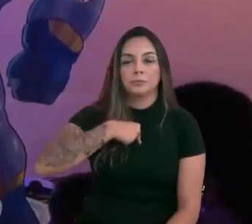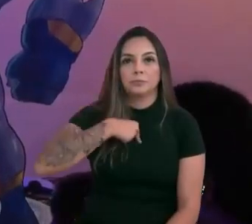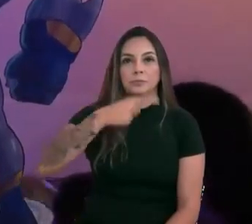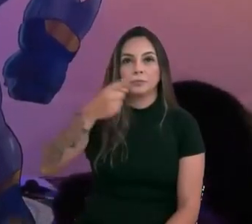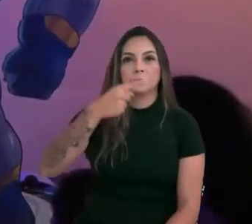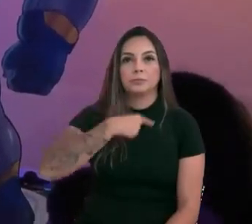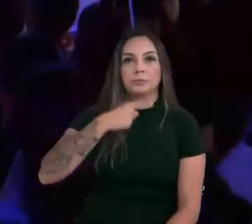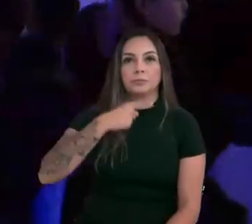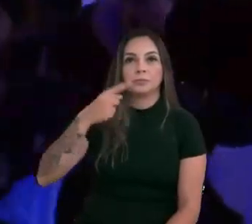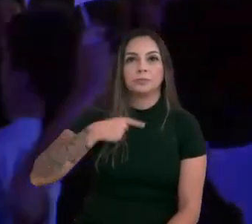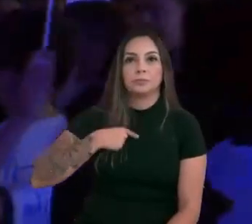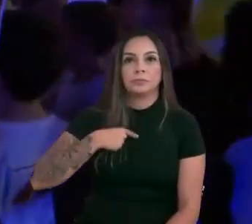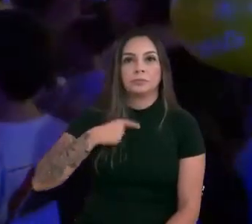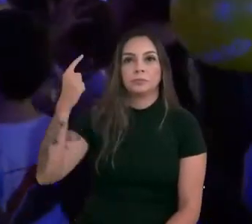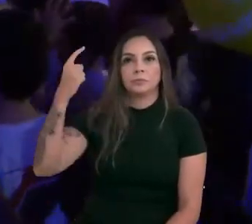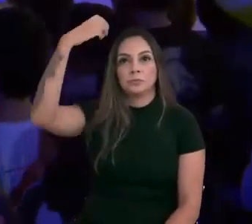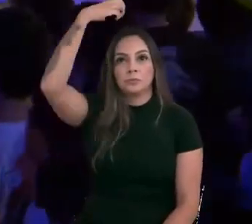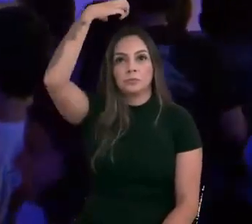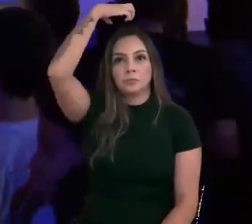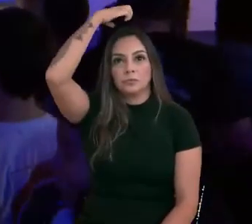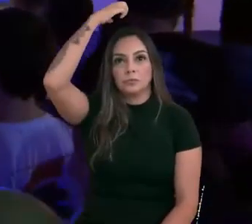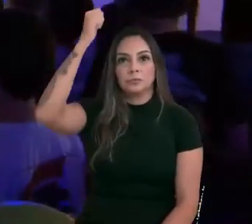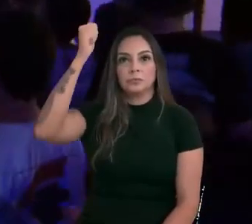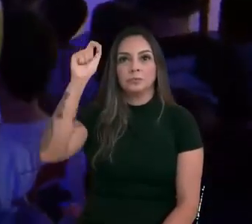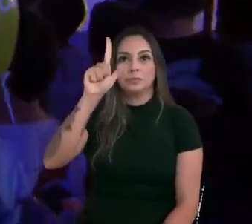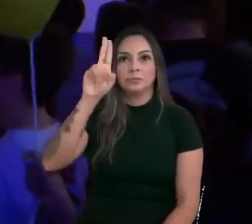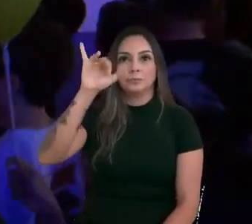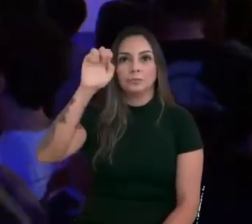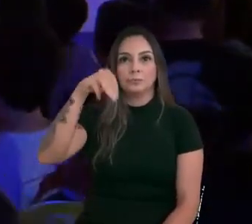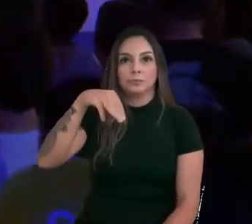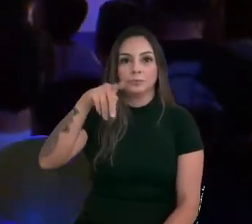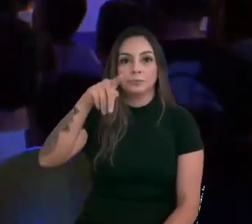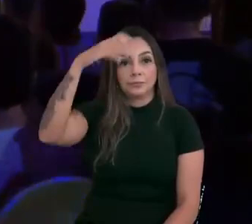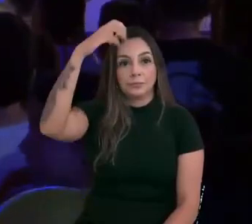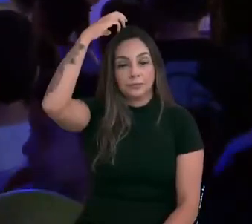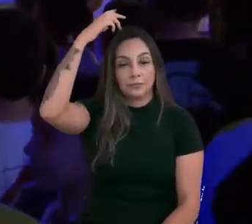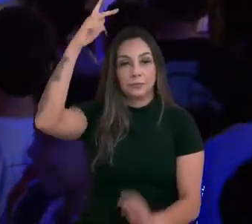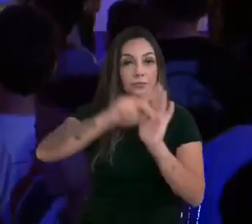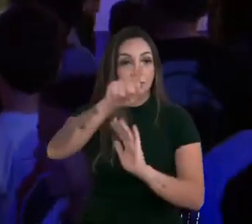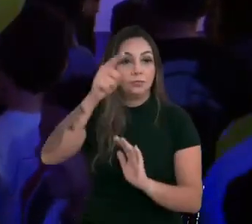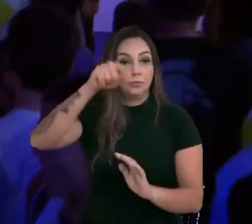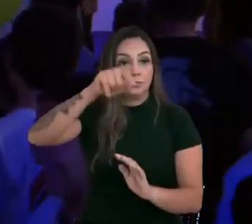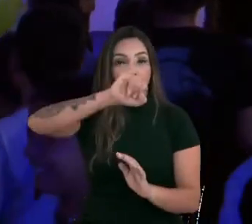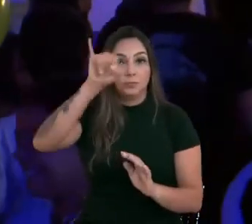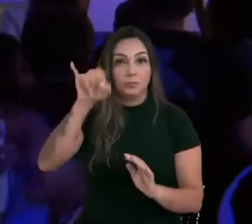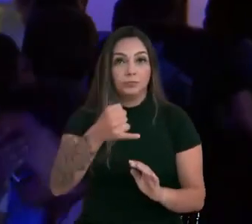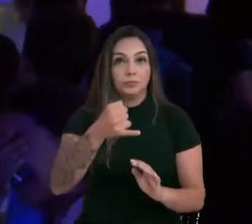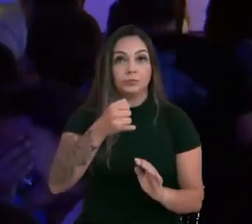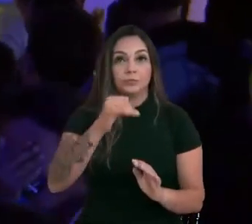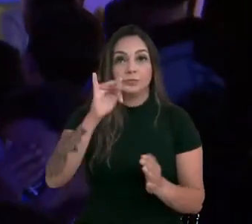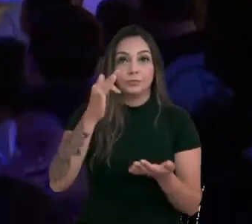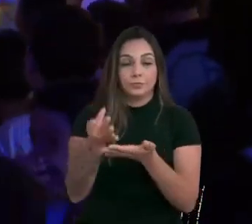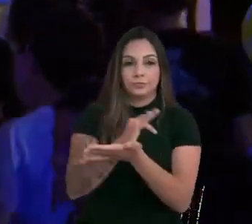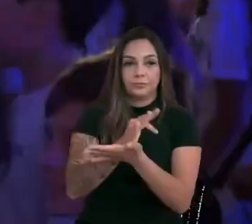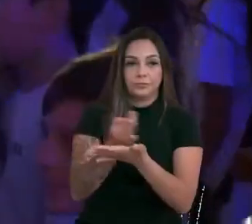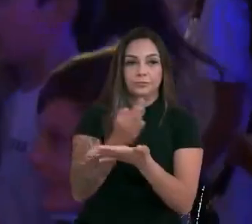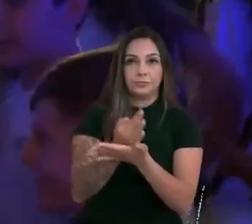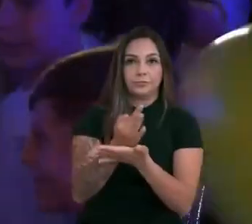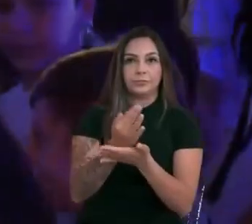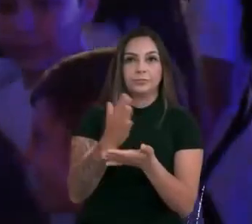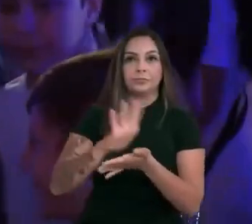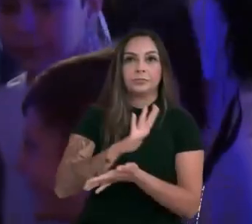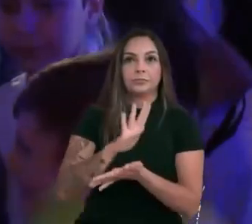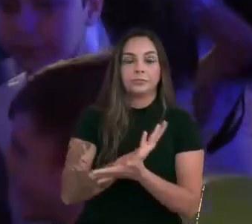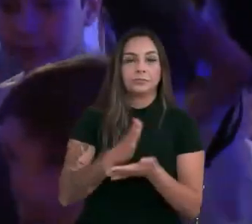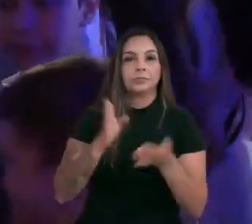nós, no reino de Azulha, viemos curtir o Fli Araxá. Que legal, que